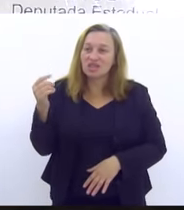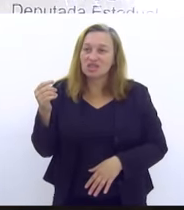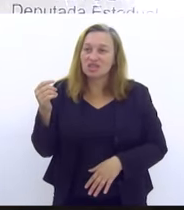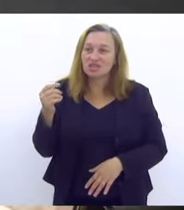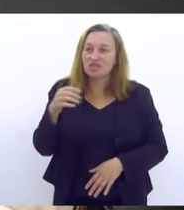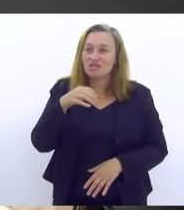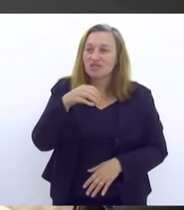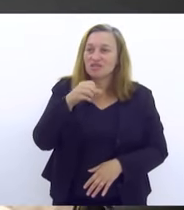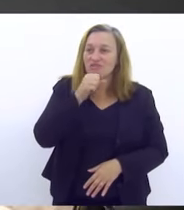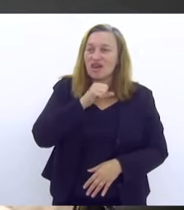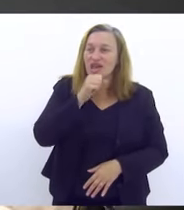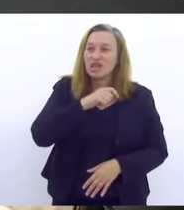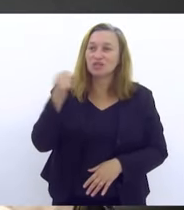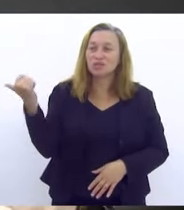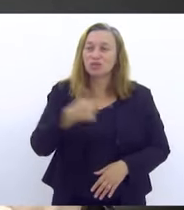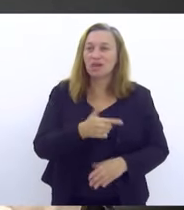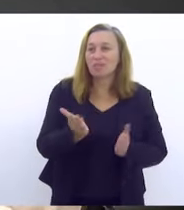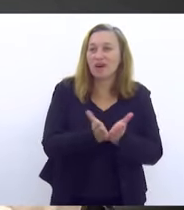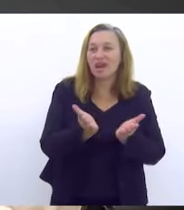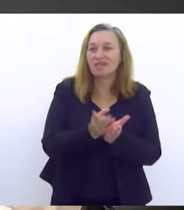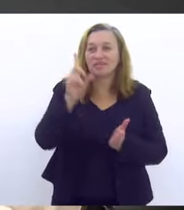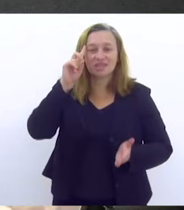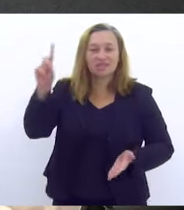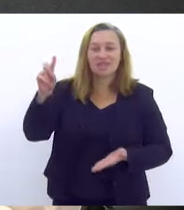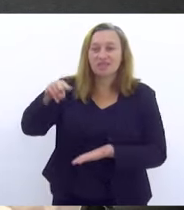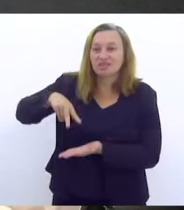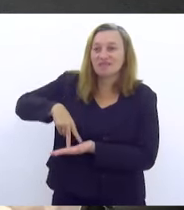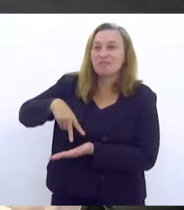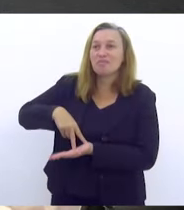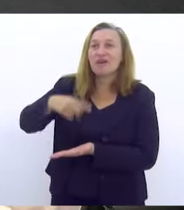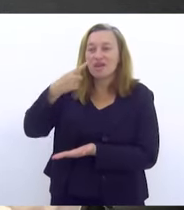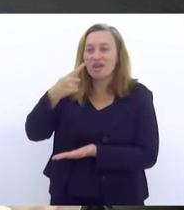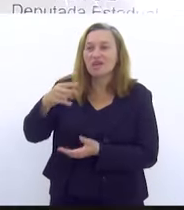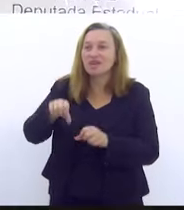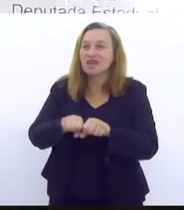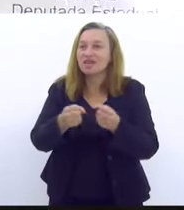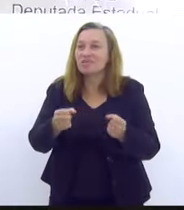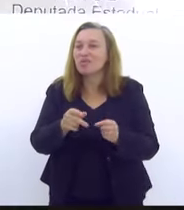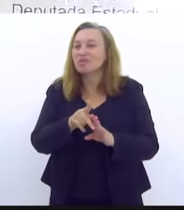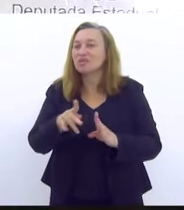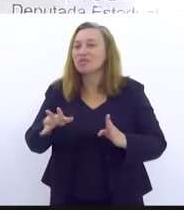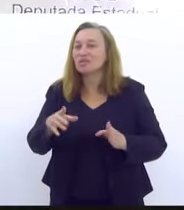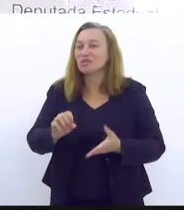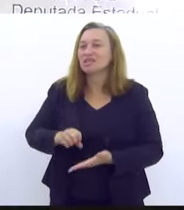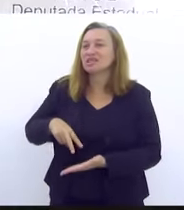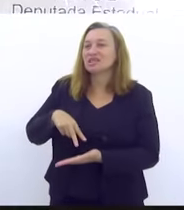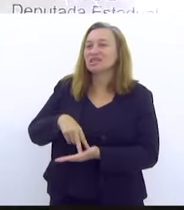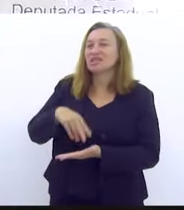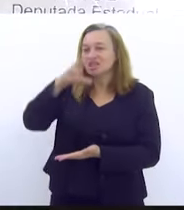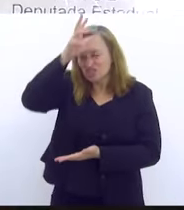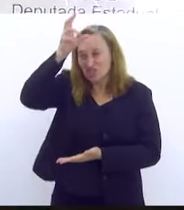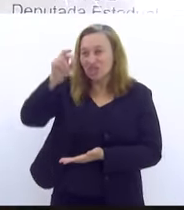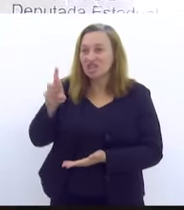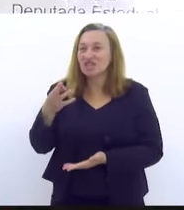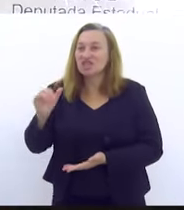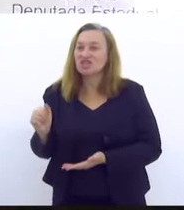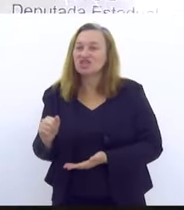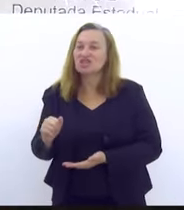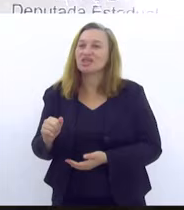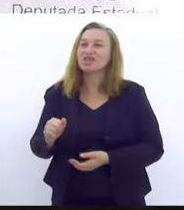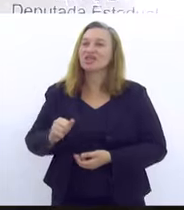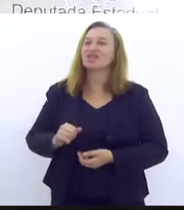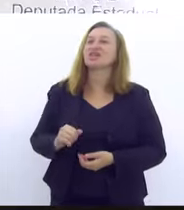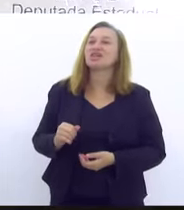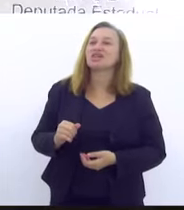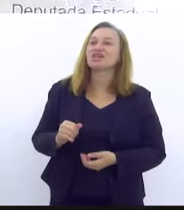Bíblia. Fique em pé, tia Cristina, eu preciso quebrar protocolo, fazer essas coisas. Tia Cristina, tem um tempo de tia que